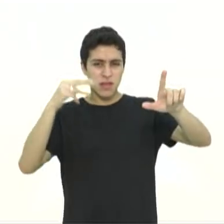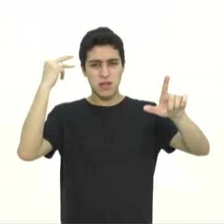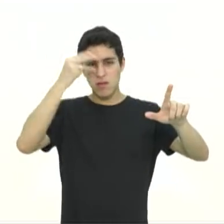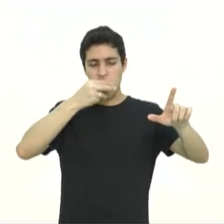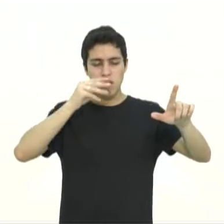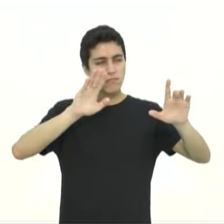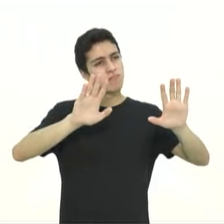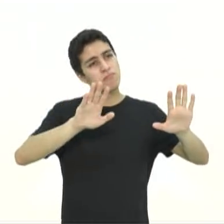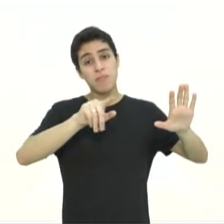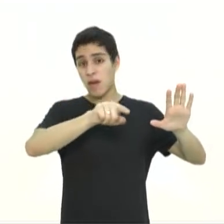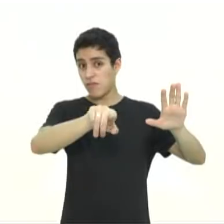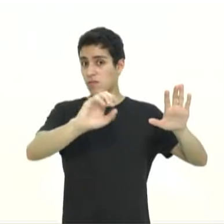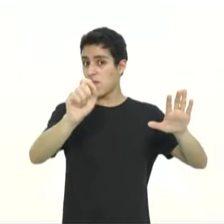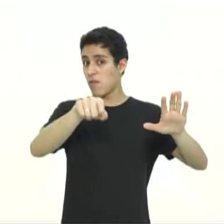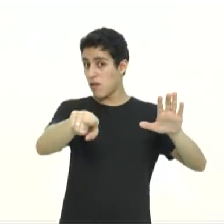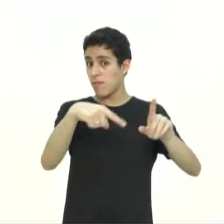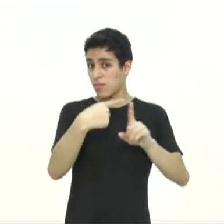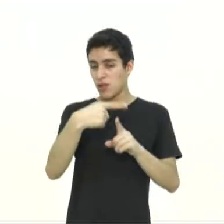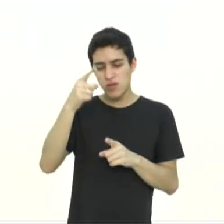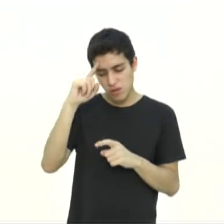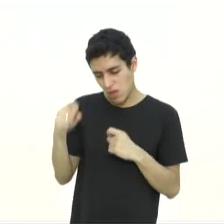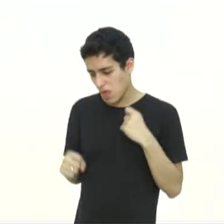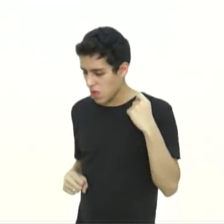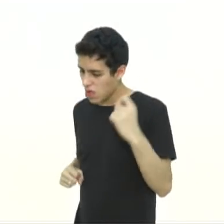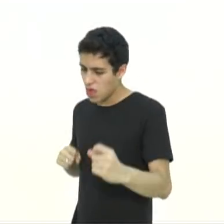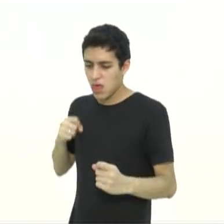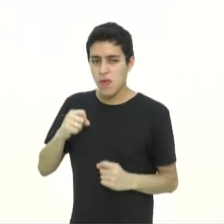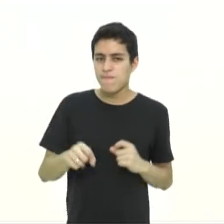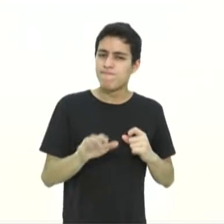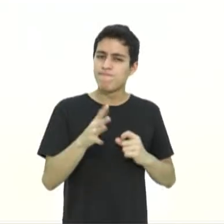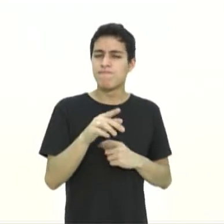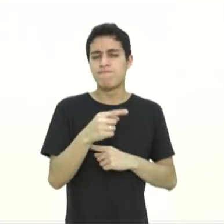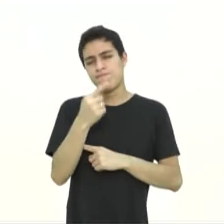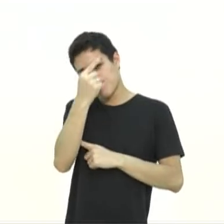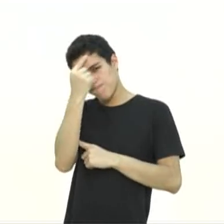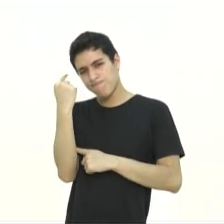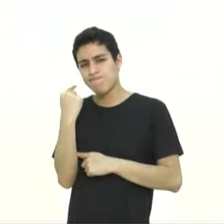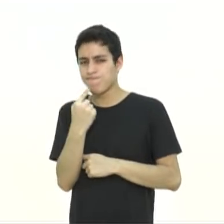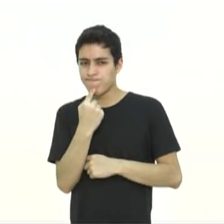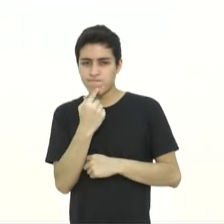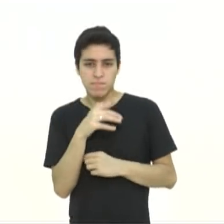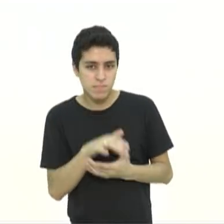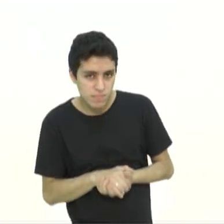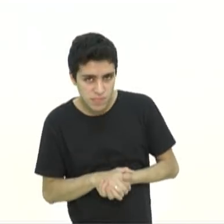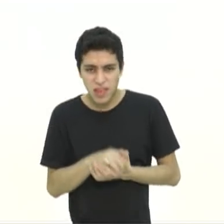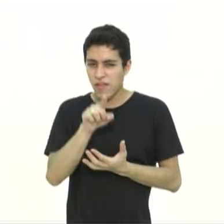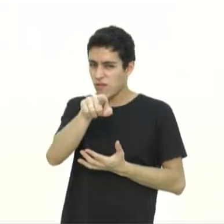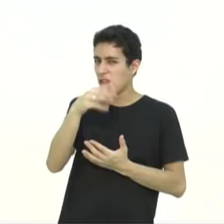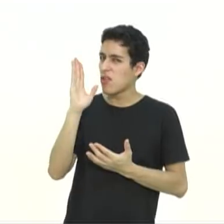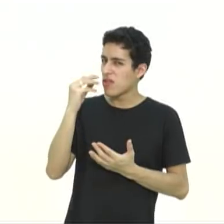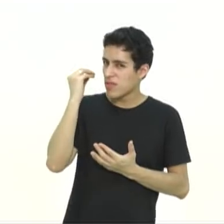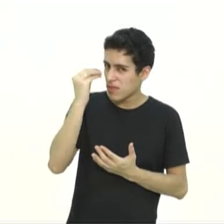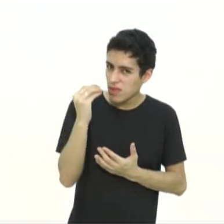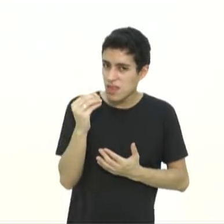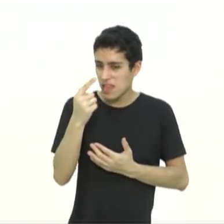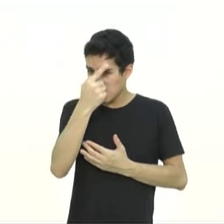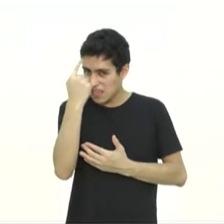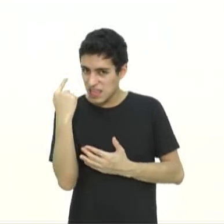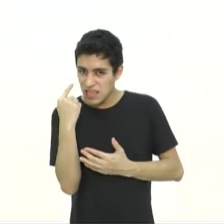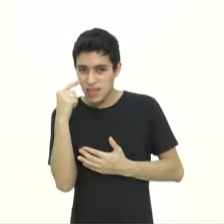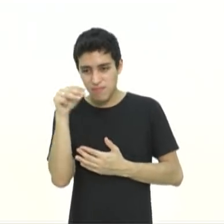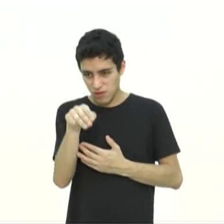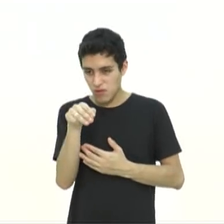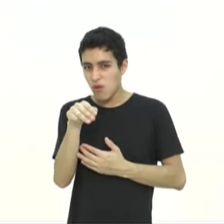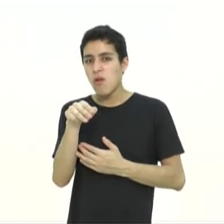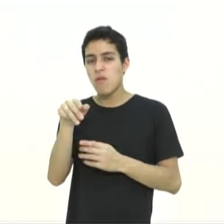você, porque todos os dias você vai caminhar ao menos meia hora. E por experiência própria, após 15 minutos,